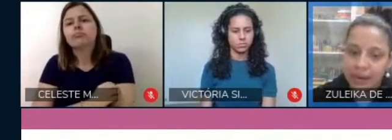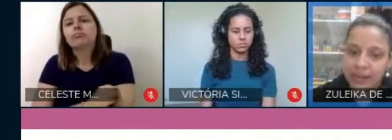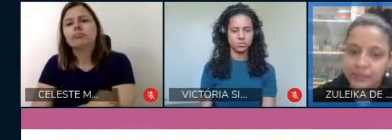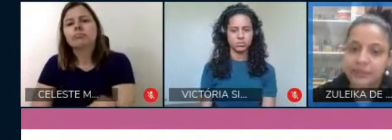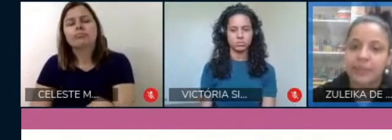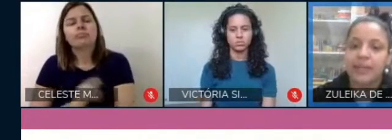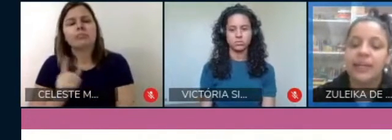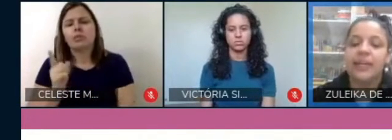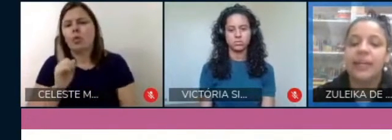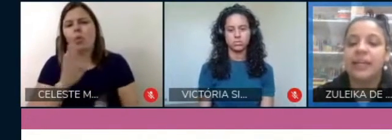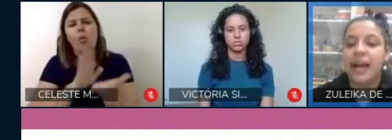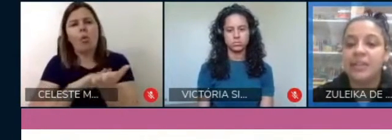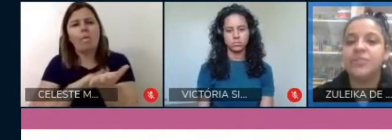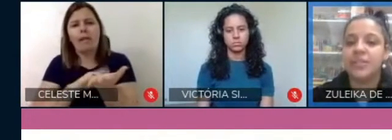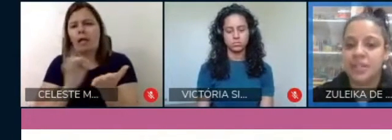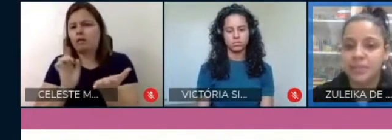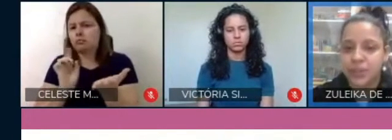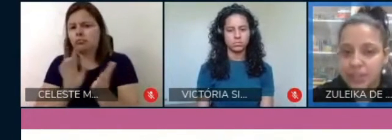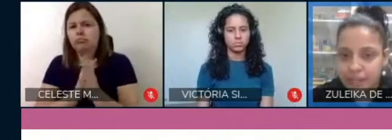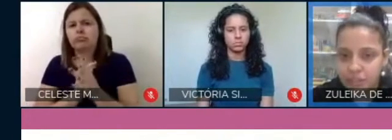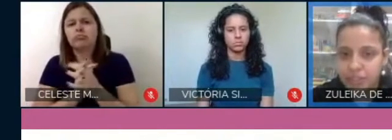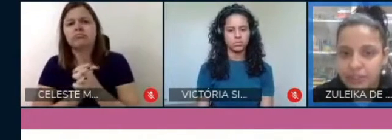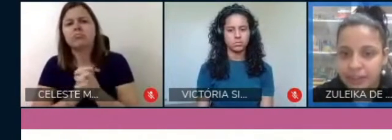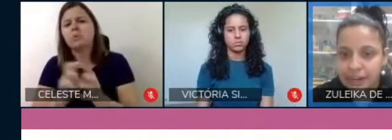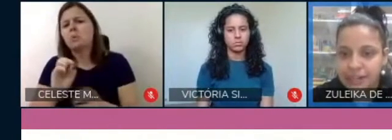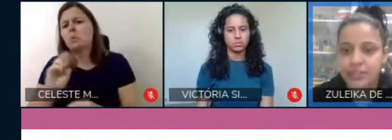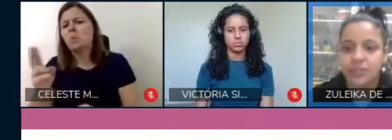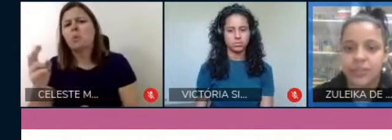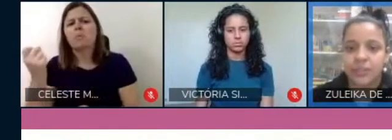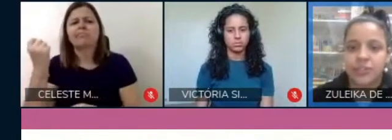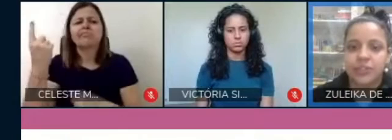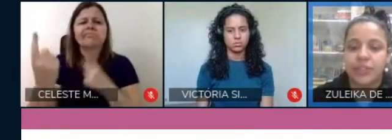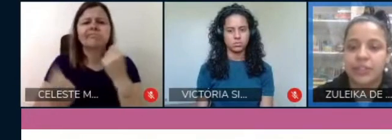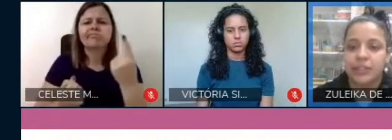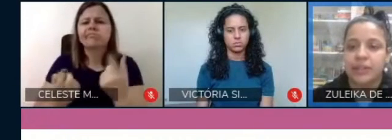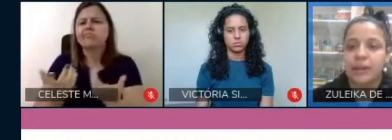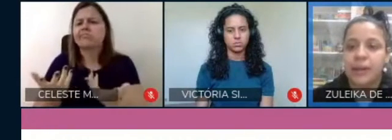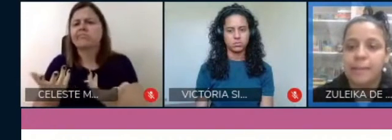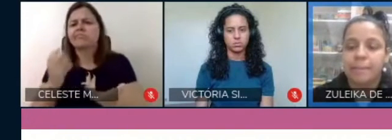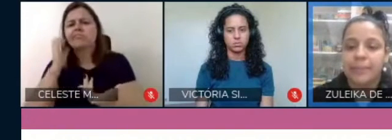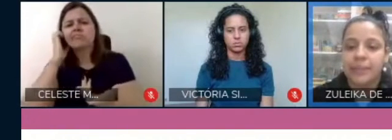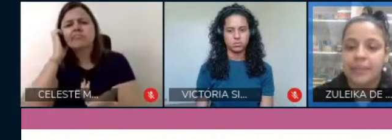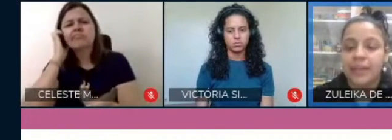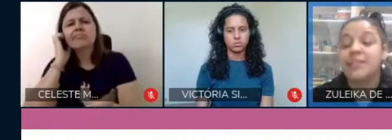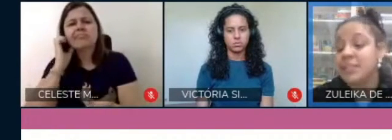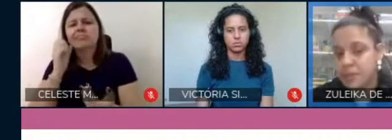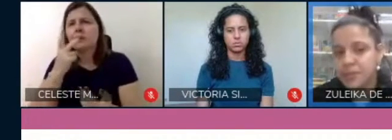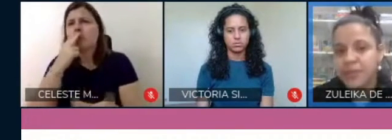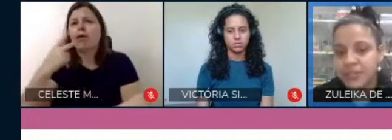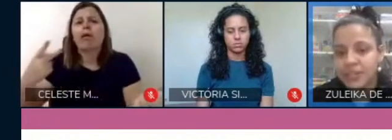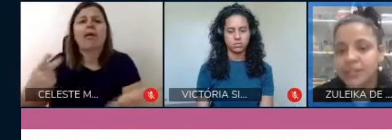isso não é cobrado, né? E casos excepcionais de atraso